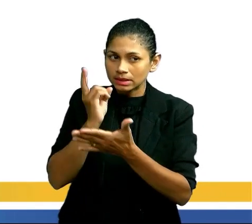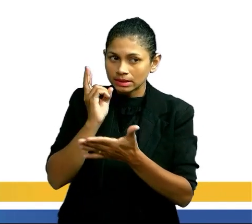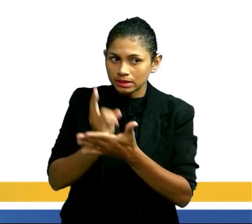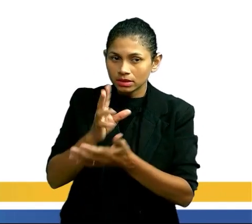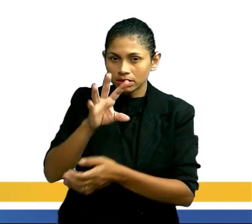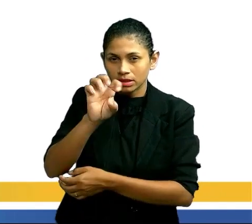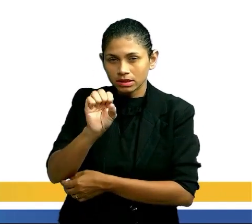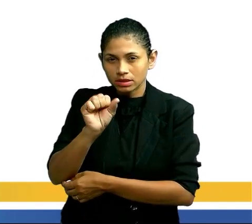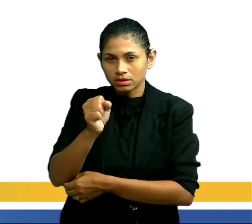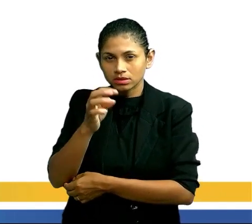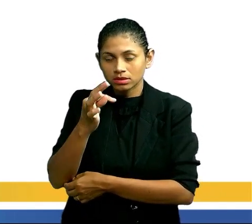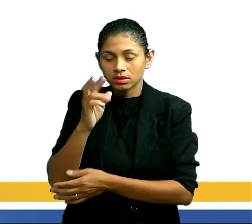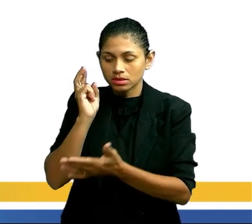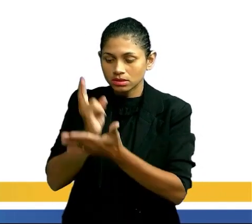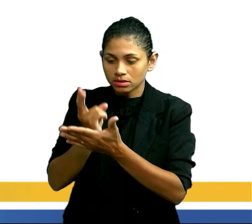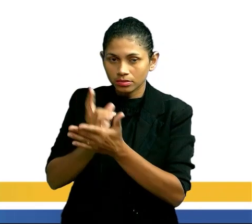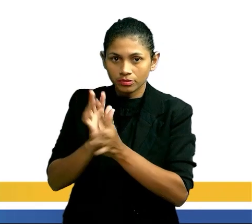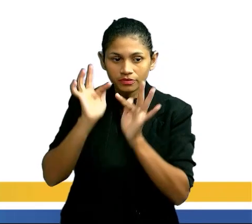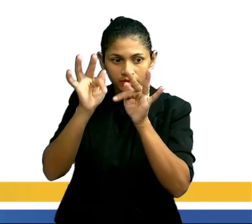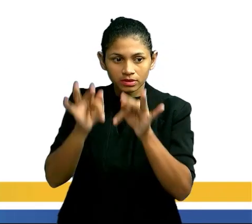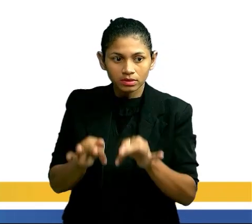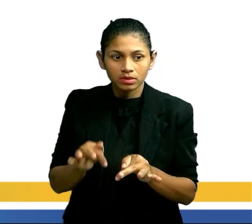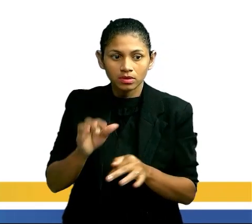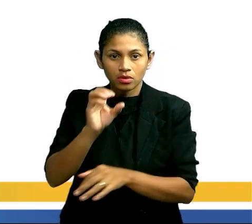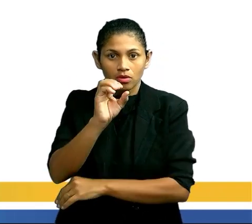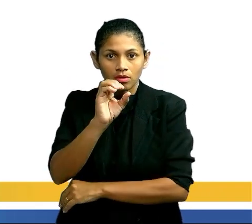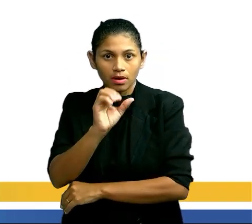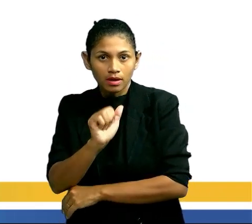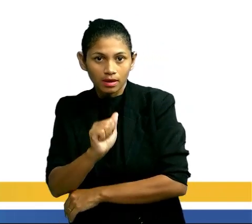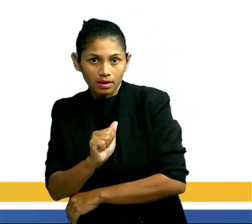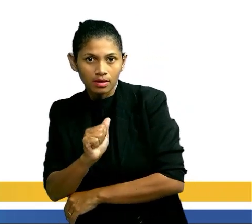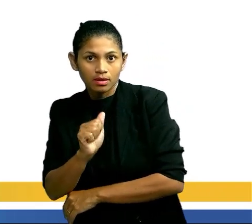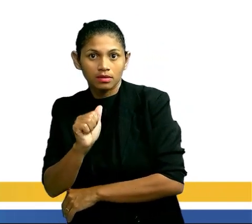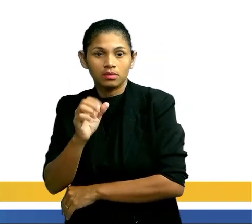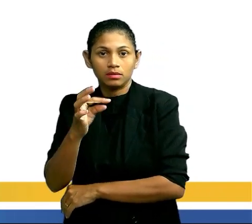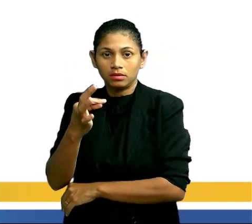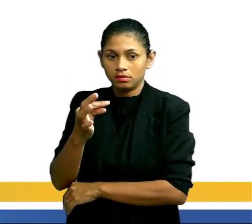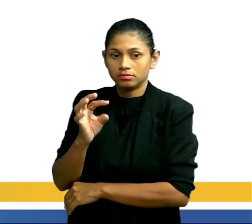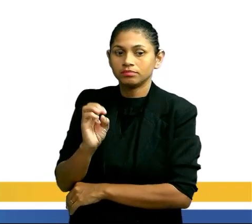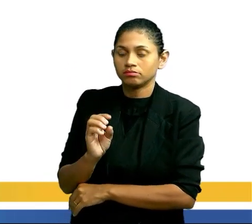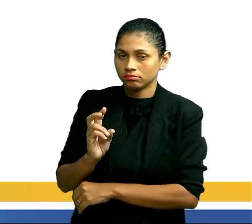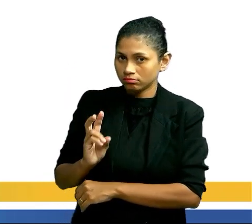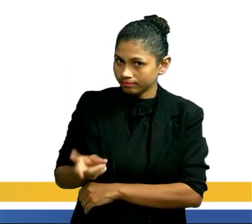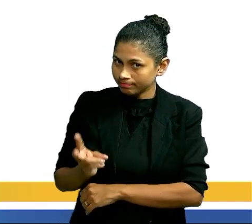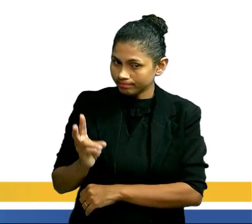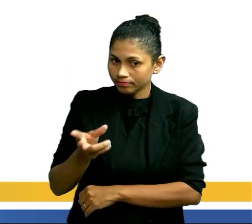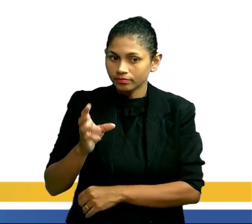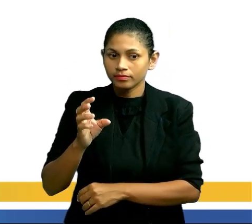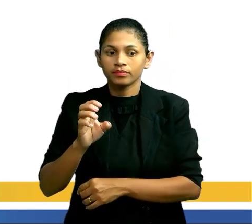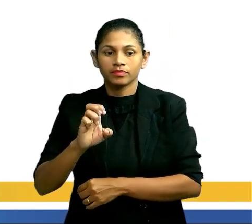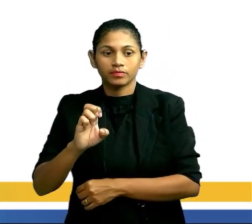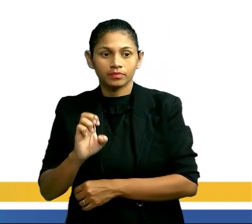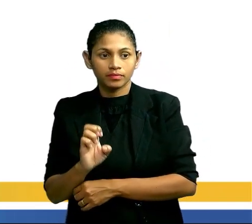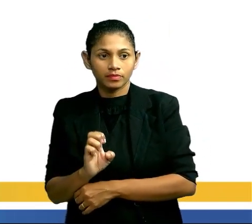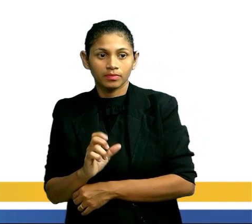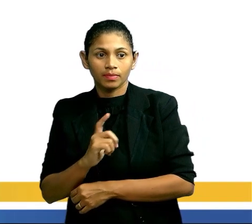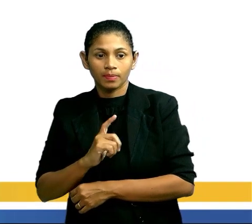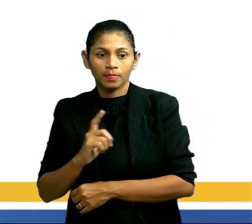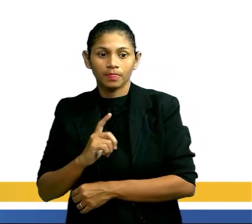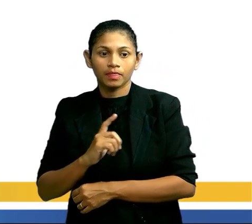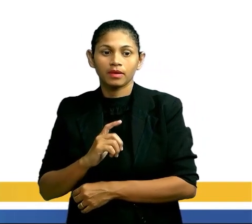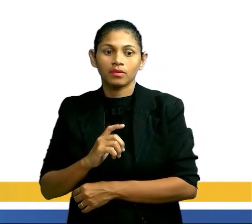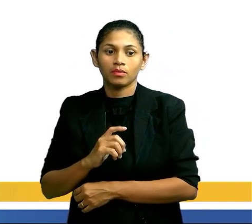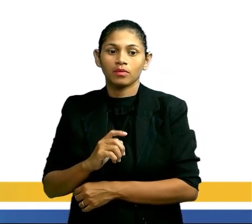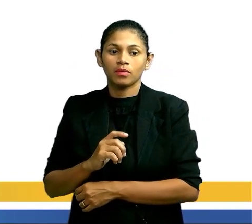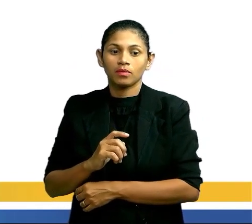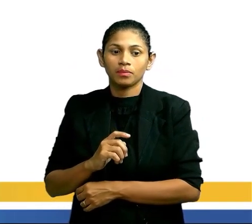Então, nós temos um etanoato de benzila. Seguindo, nós vamos ter ali, ó, um etanoato de